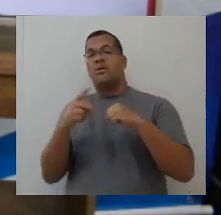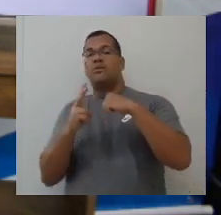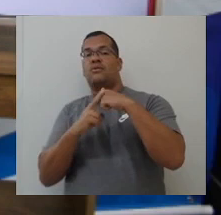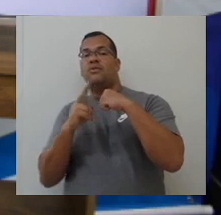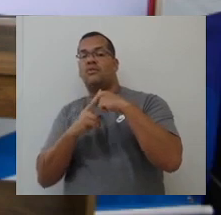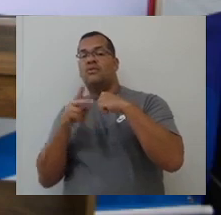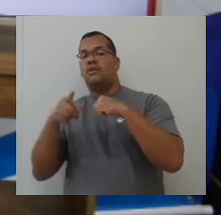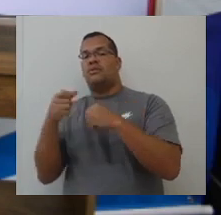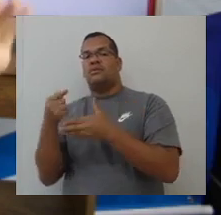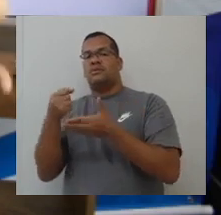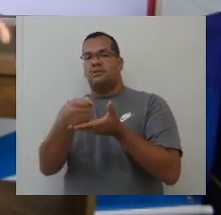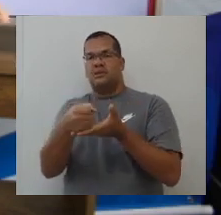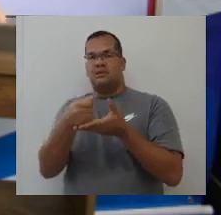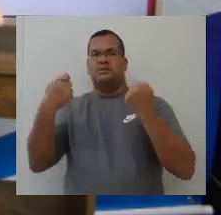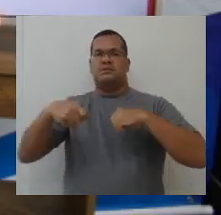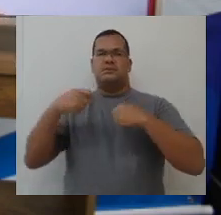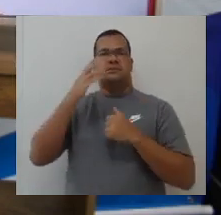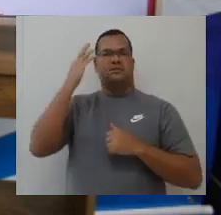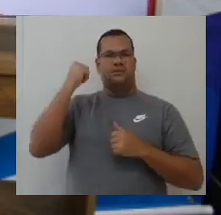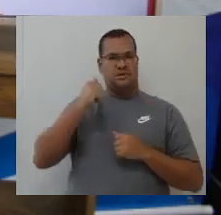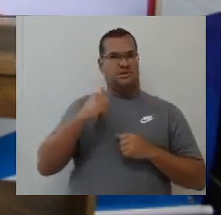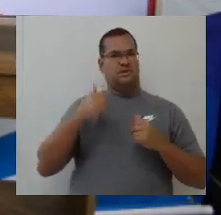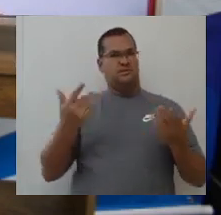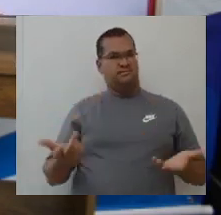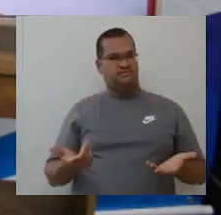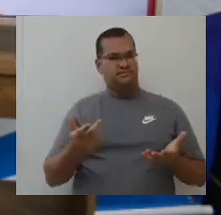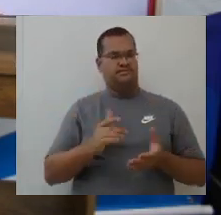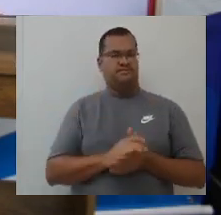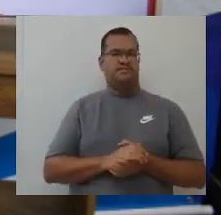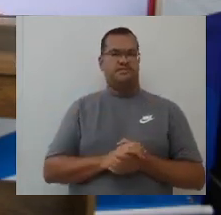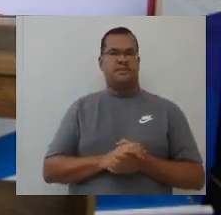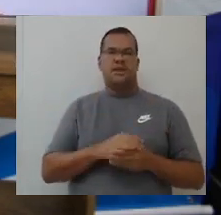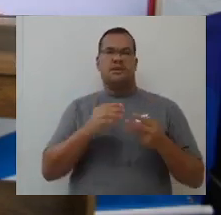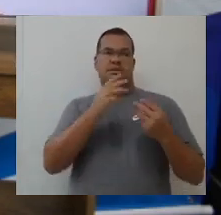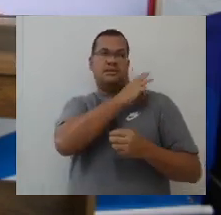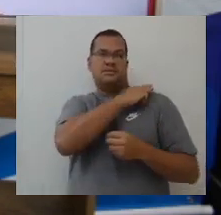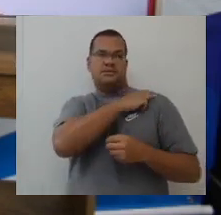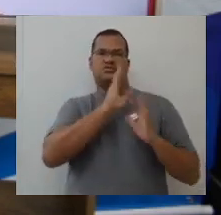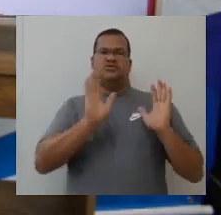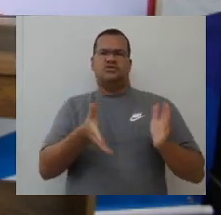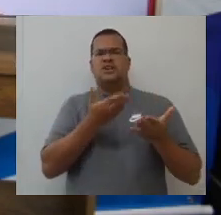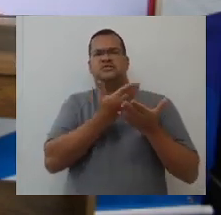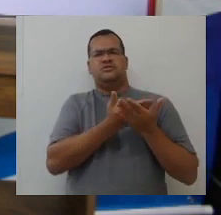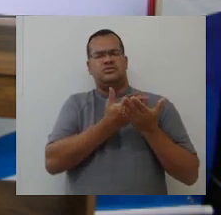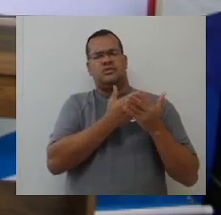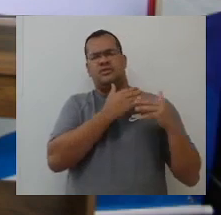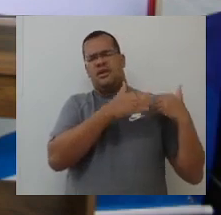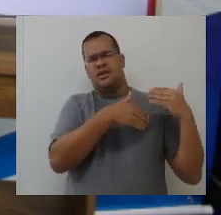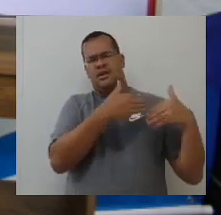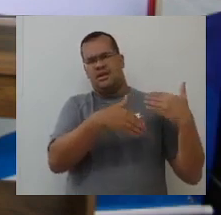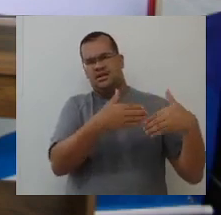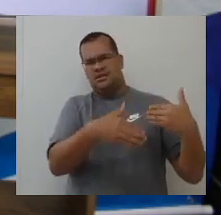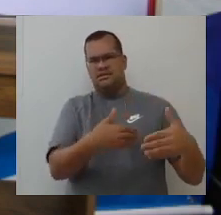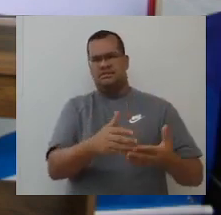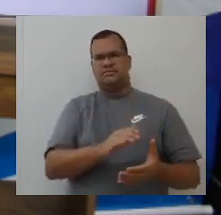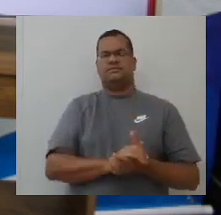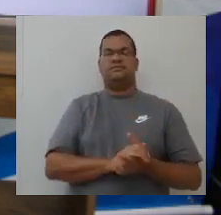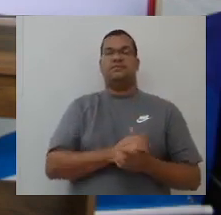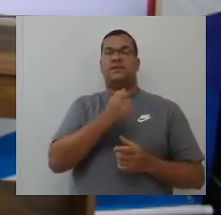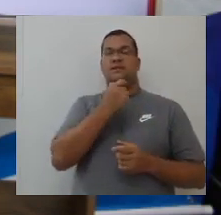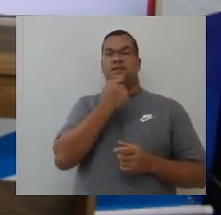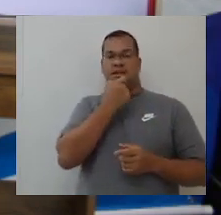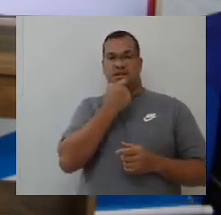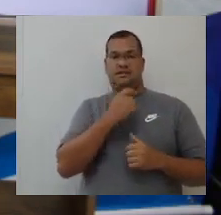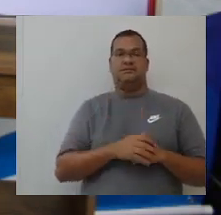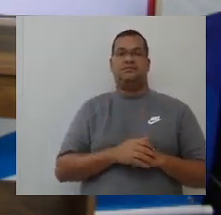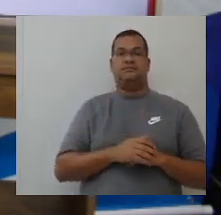verbal? Eu preciso saber, né? E aí, claro, terceiro ano, a gente já estudou vários tempos verbais aí em inglês. Depois de